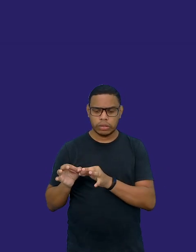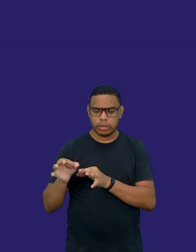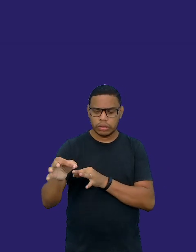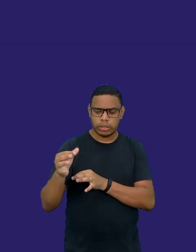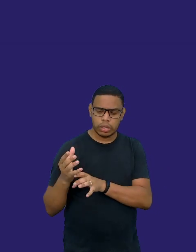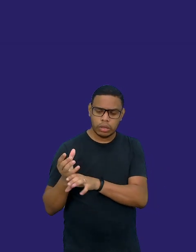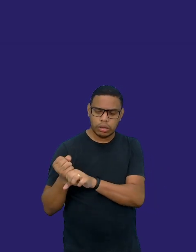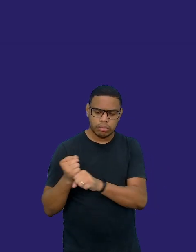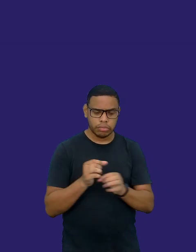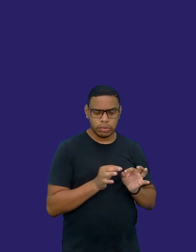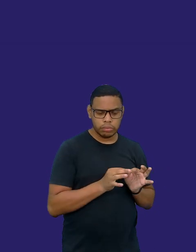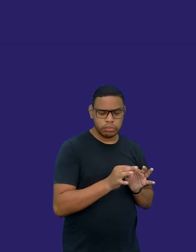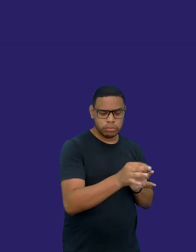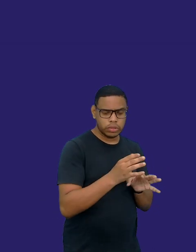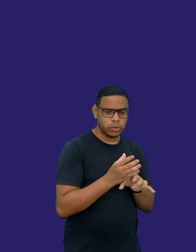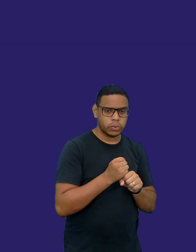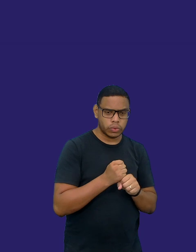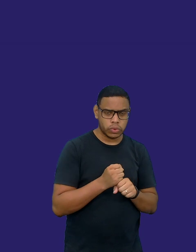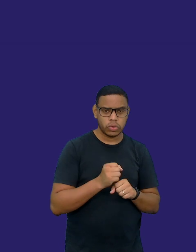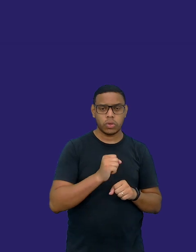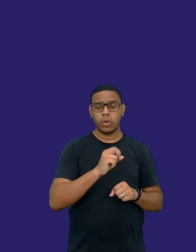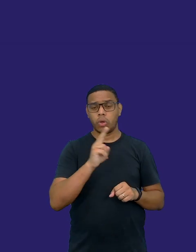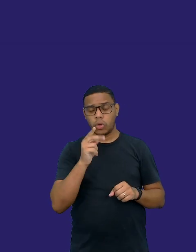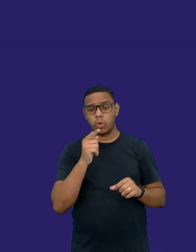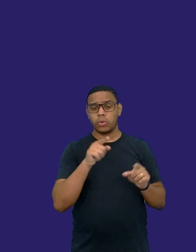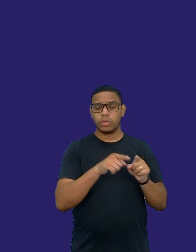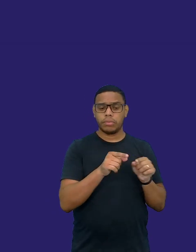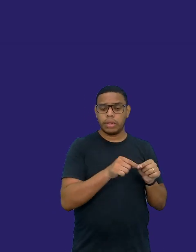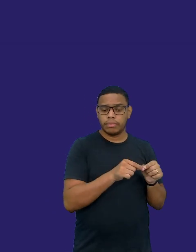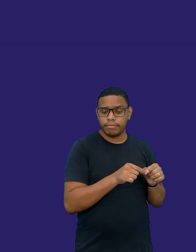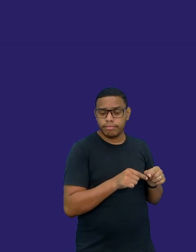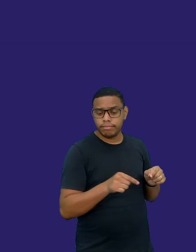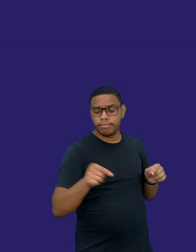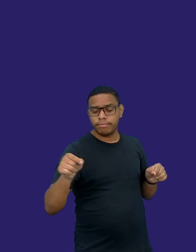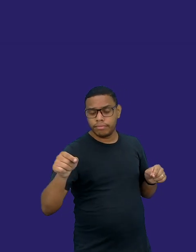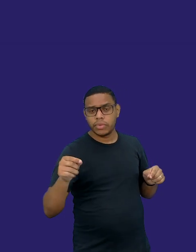quiser passar de um ponto pela diagonal e atravessar